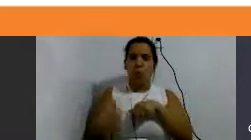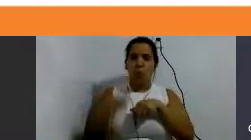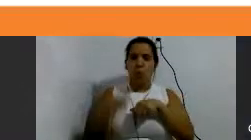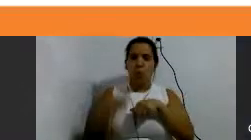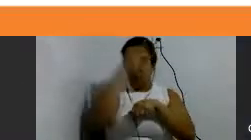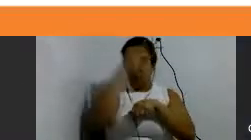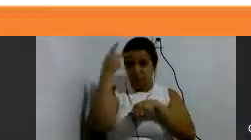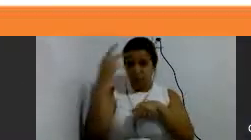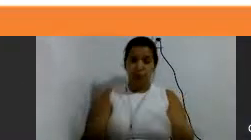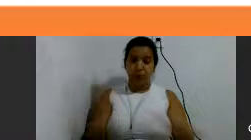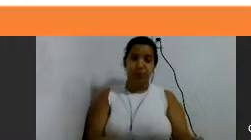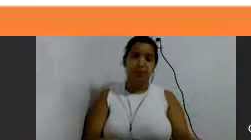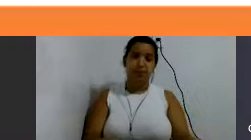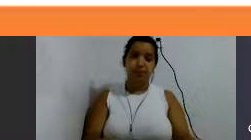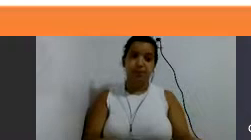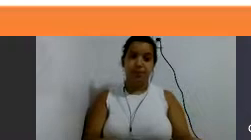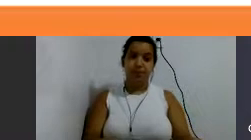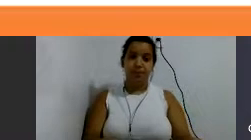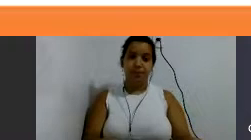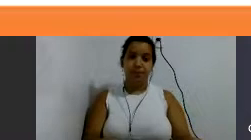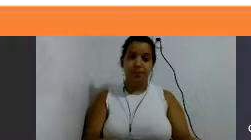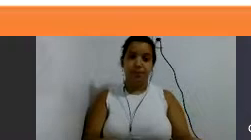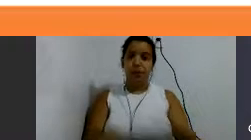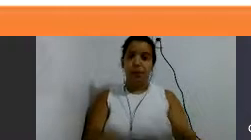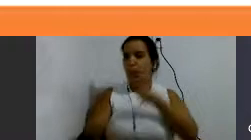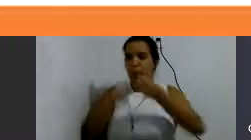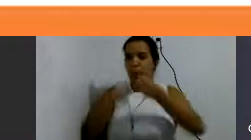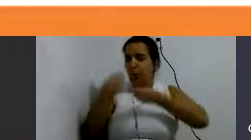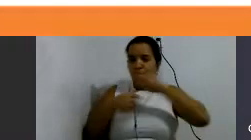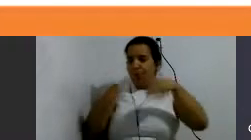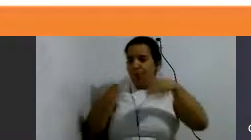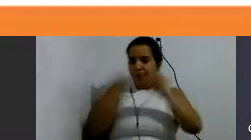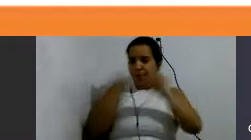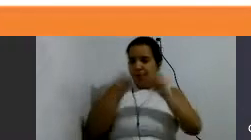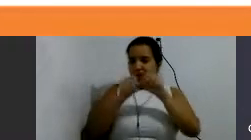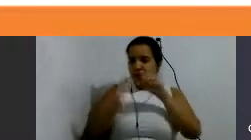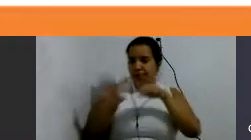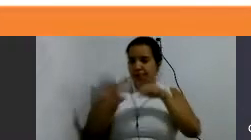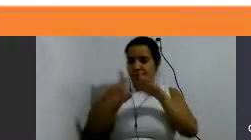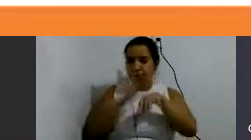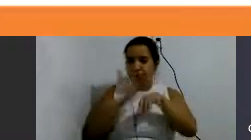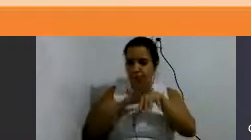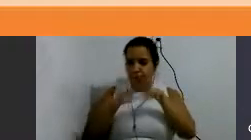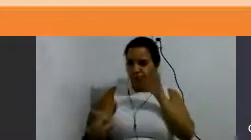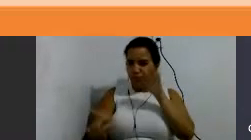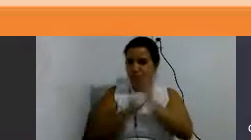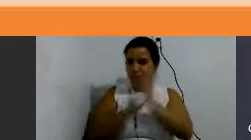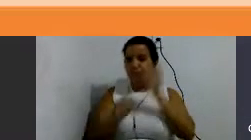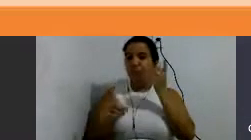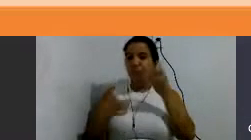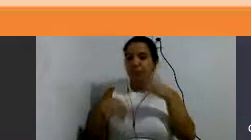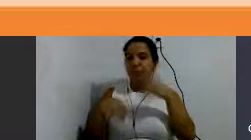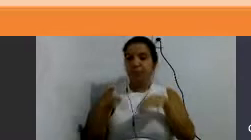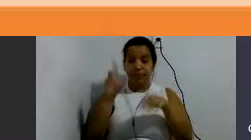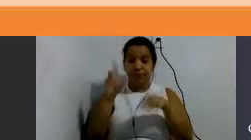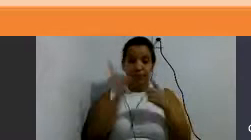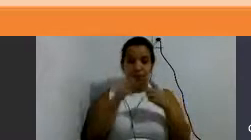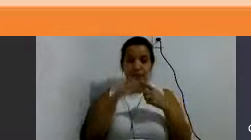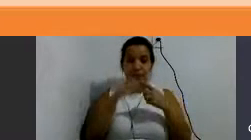indivíduo. Então, de que forma que a gente faz o diagnóstico? Primeiro, leishmaniose tegumentar.